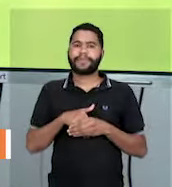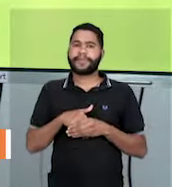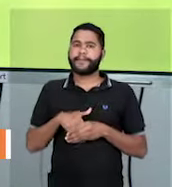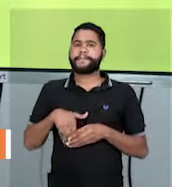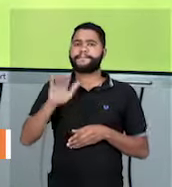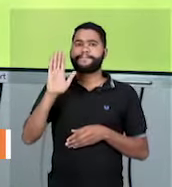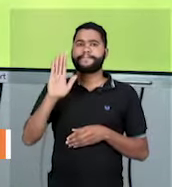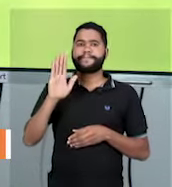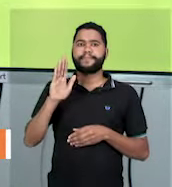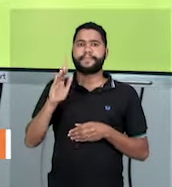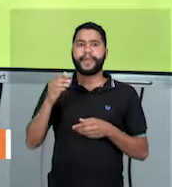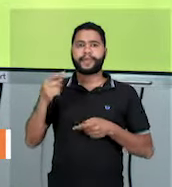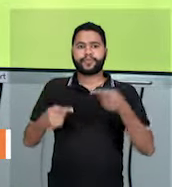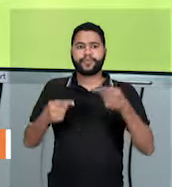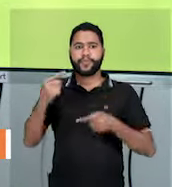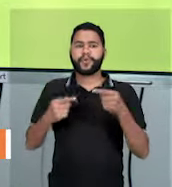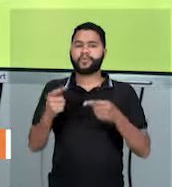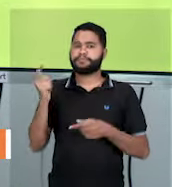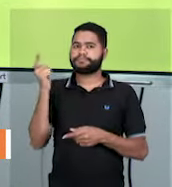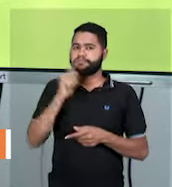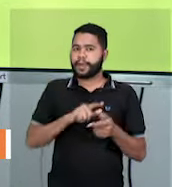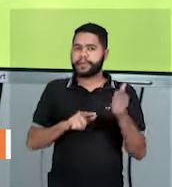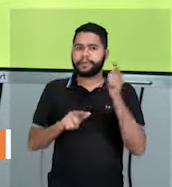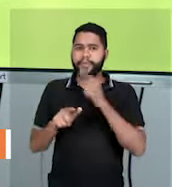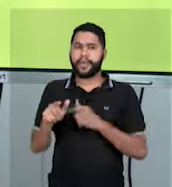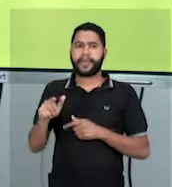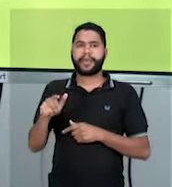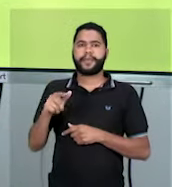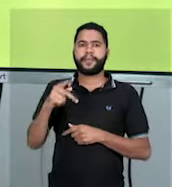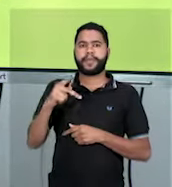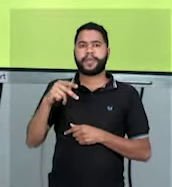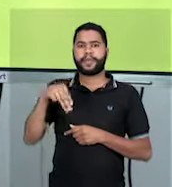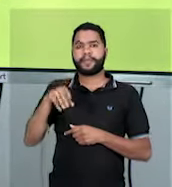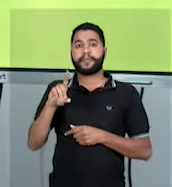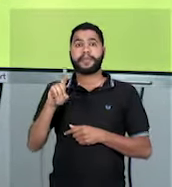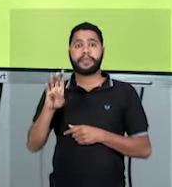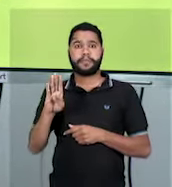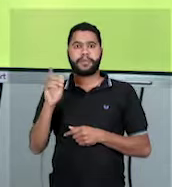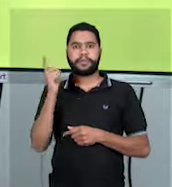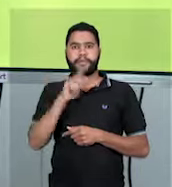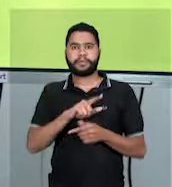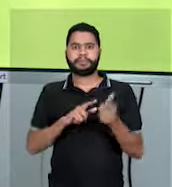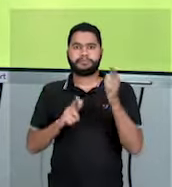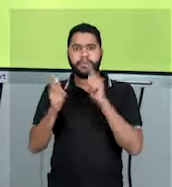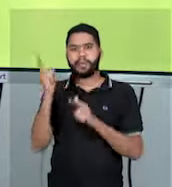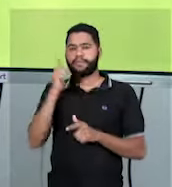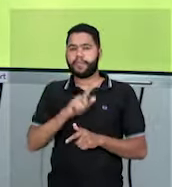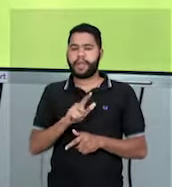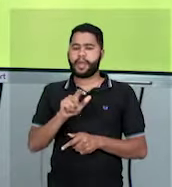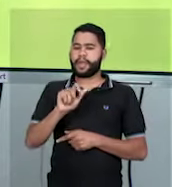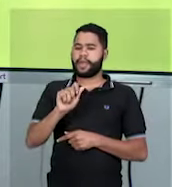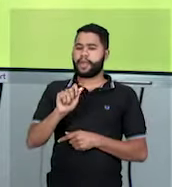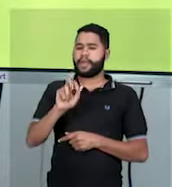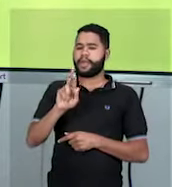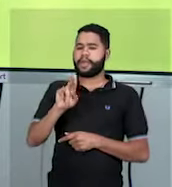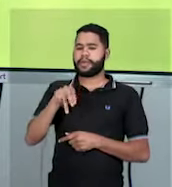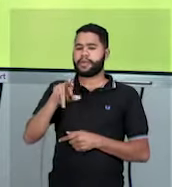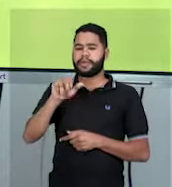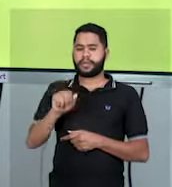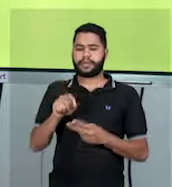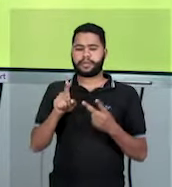do MDB começam a ganhar, né, as disputas. Então a arena, né, e os militares começam a